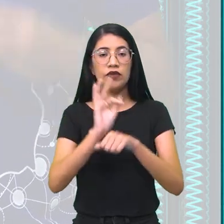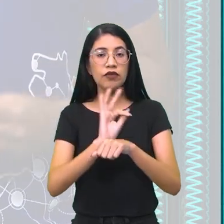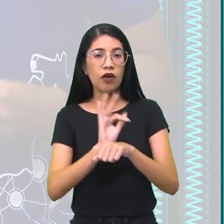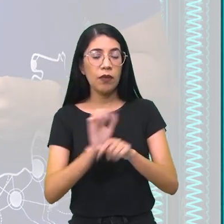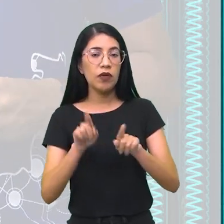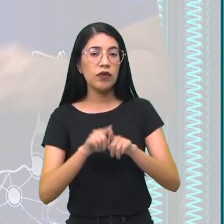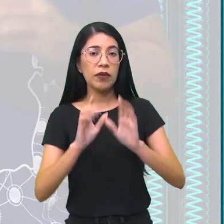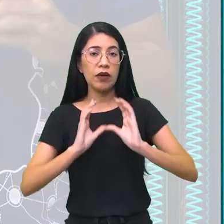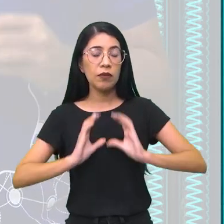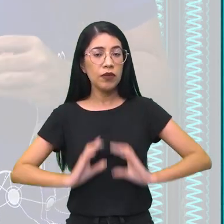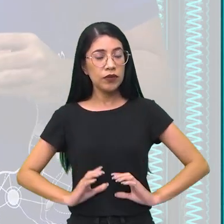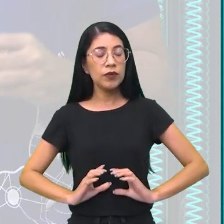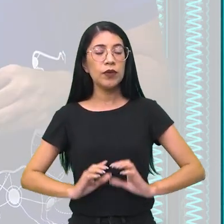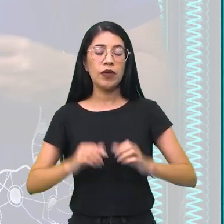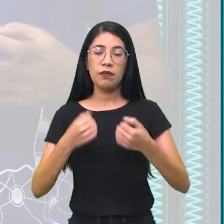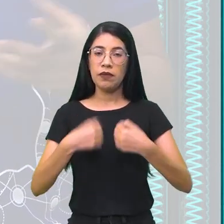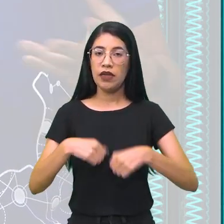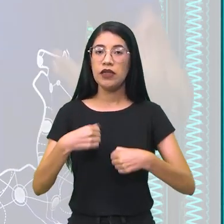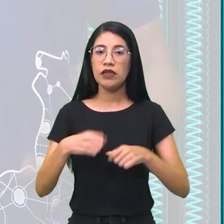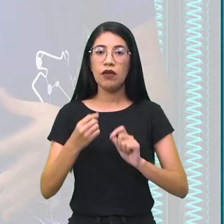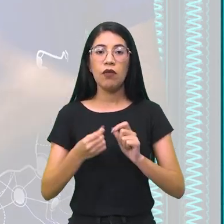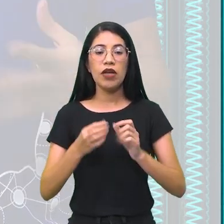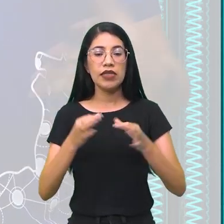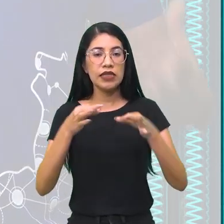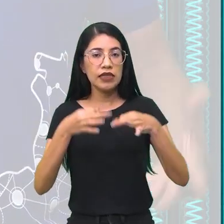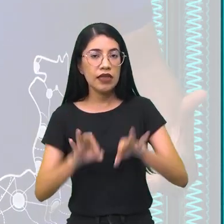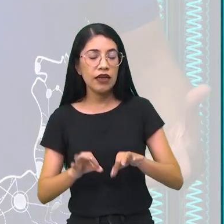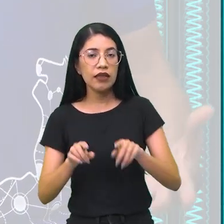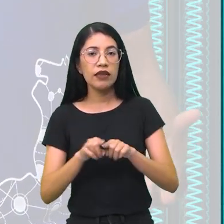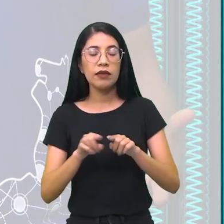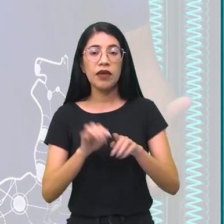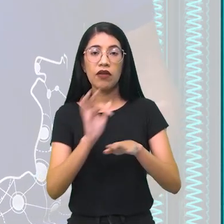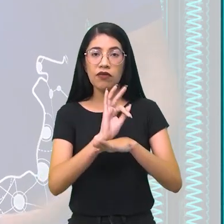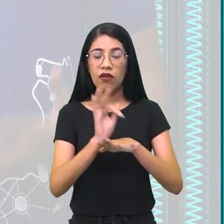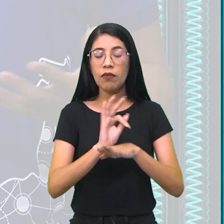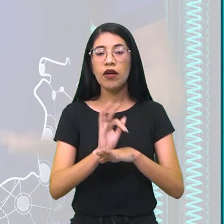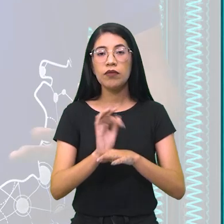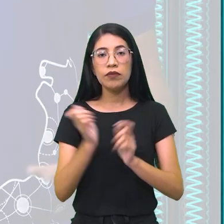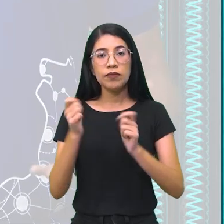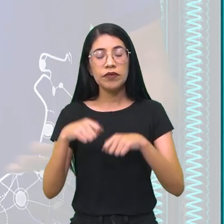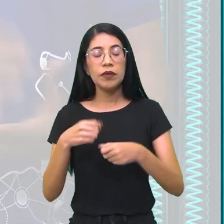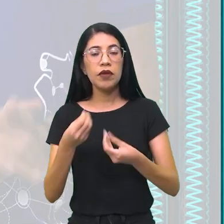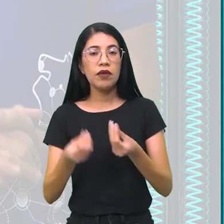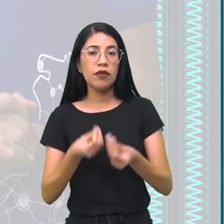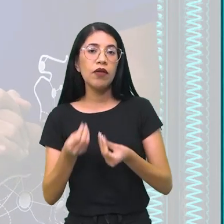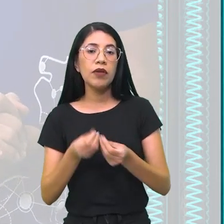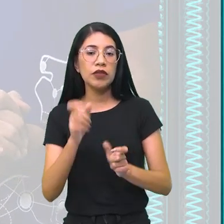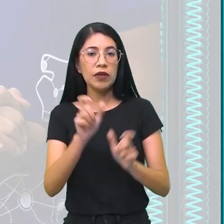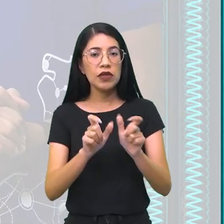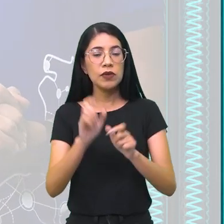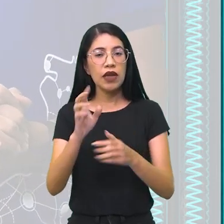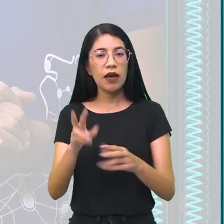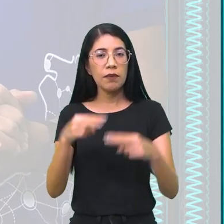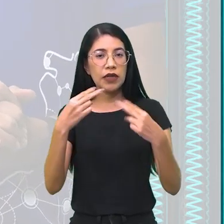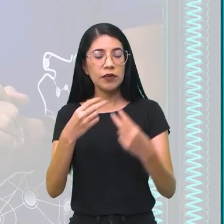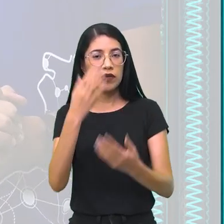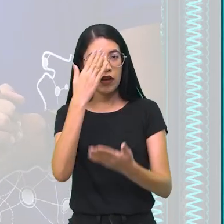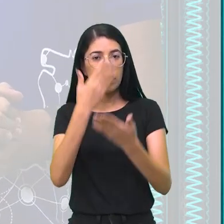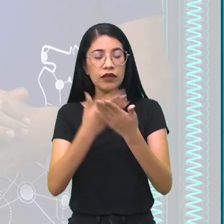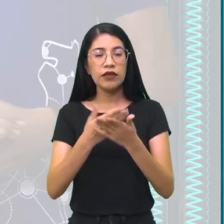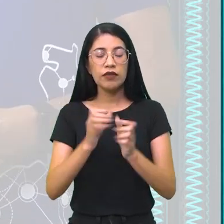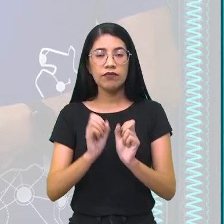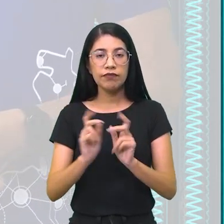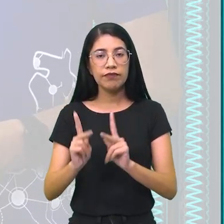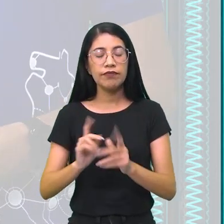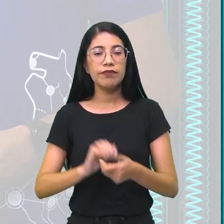a postura, ela deve ser a mais adequada, a mais formal possível, né, para que você passe ainda assim essa imagem, tá